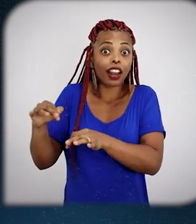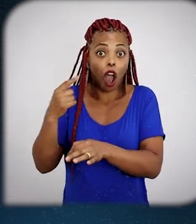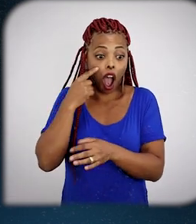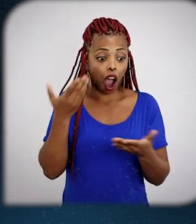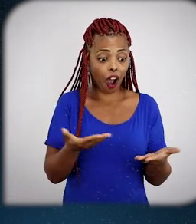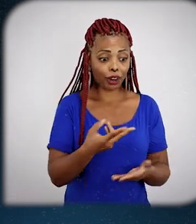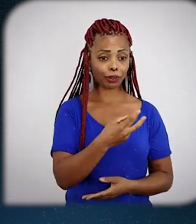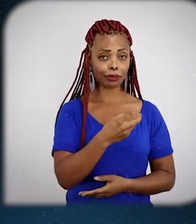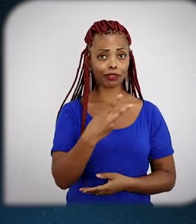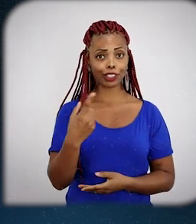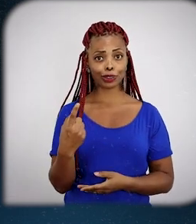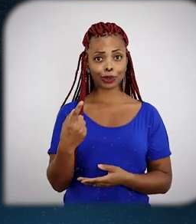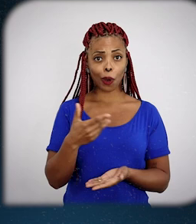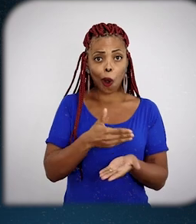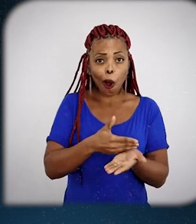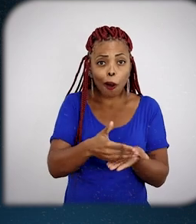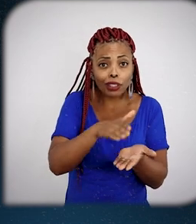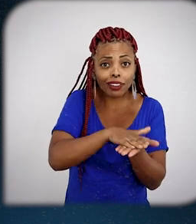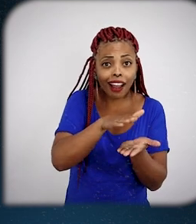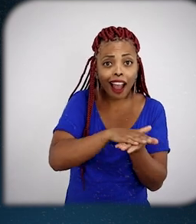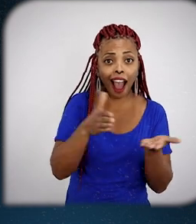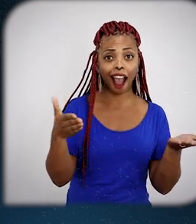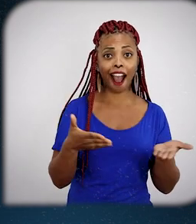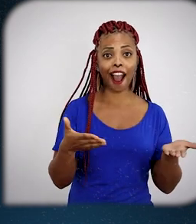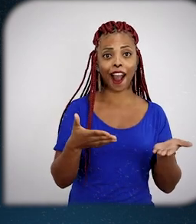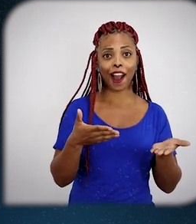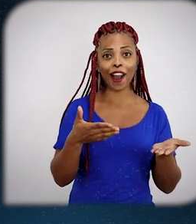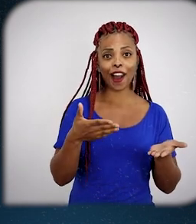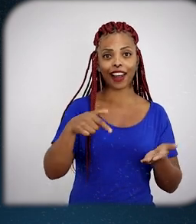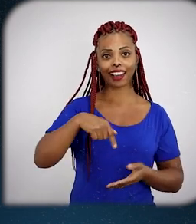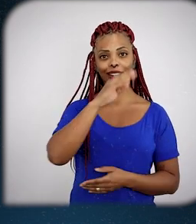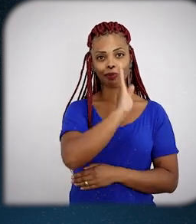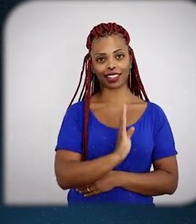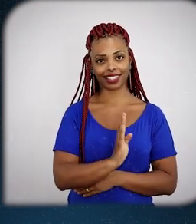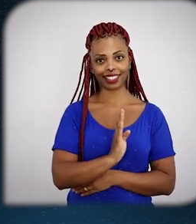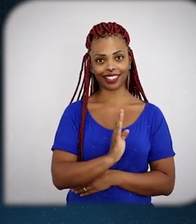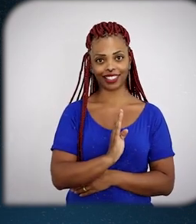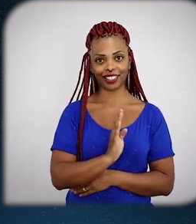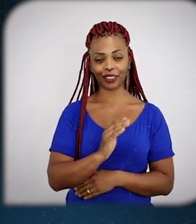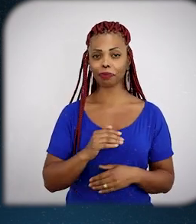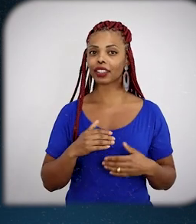né? Agora que ela está sendo publicada no Brasil. Então,